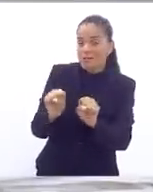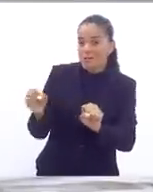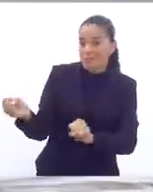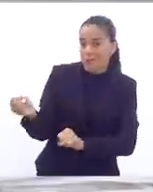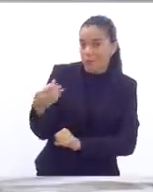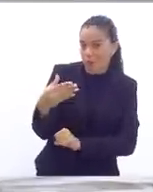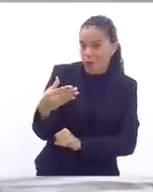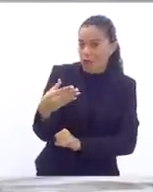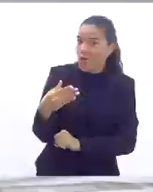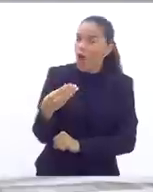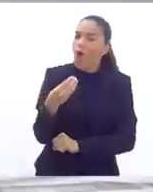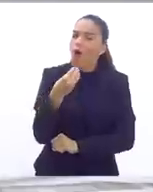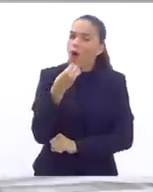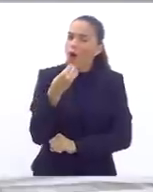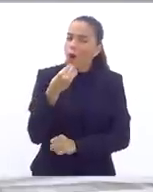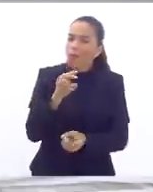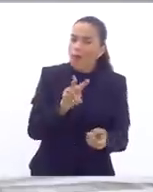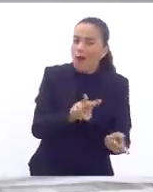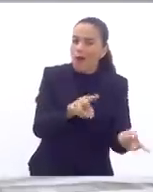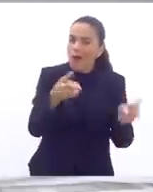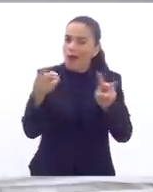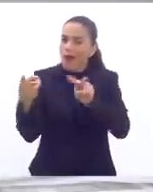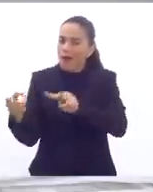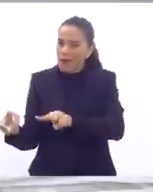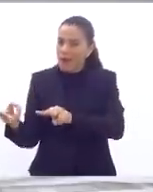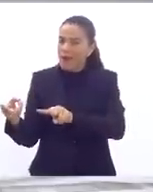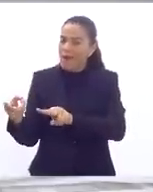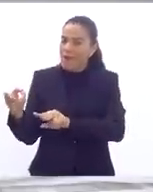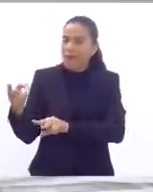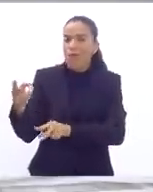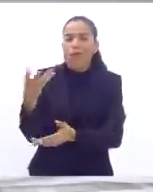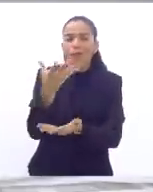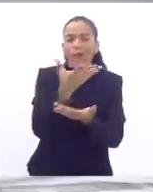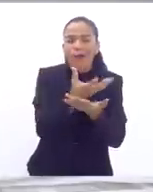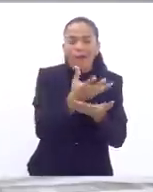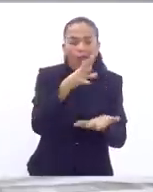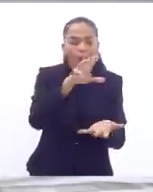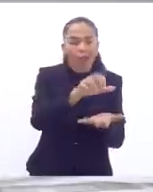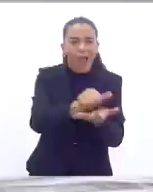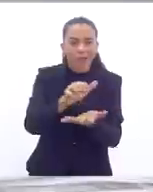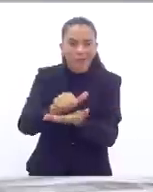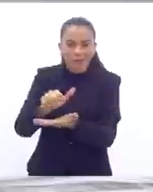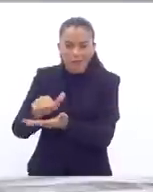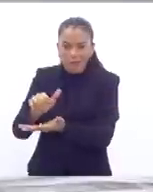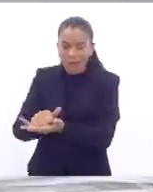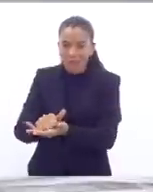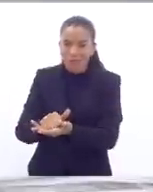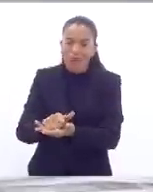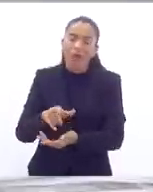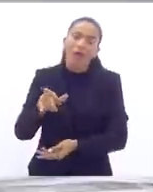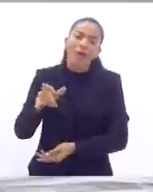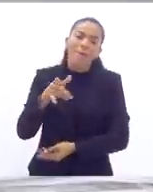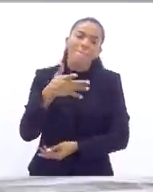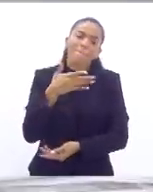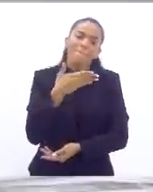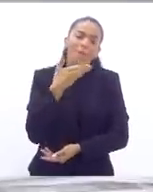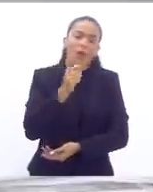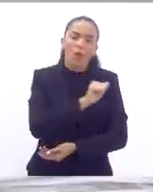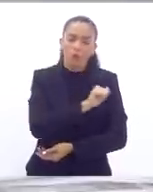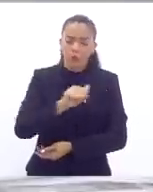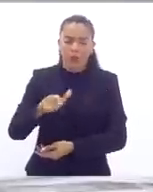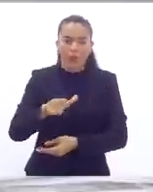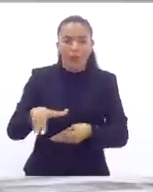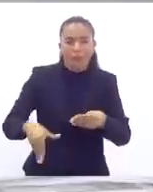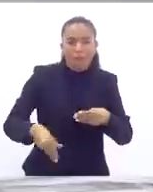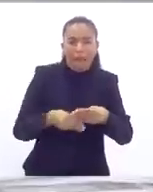evidentemente migrando os cadastros do que tentar remendar um